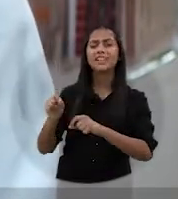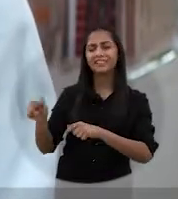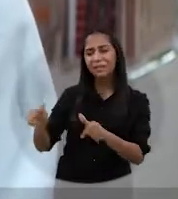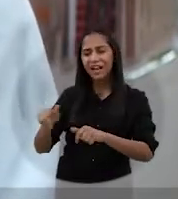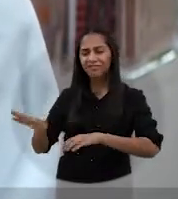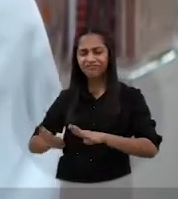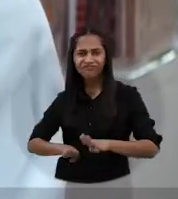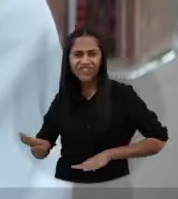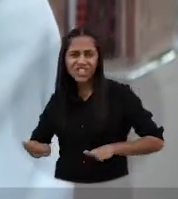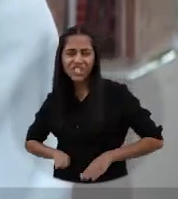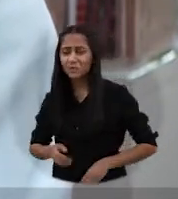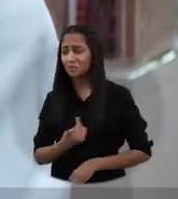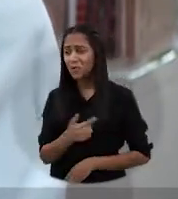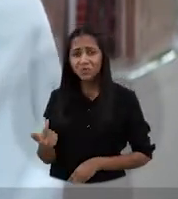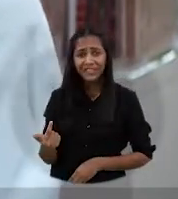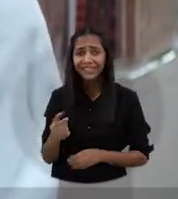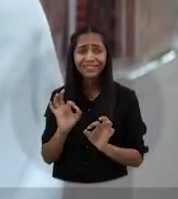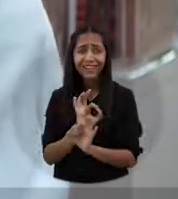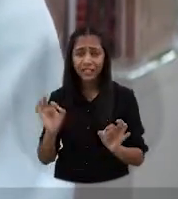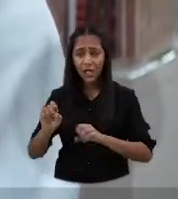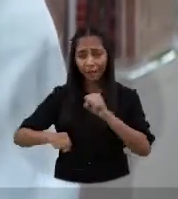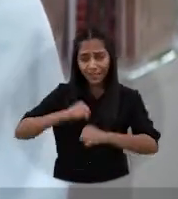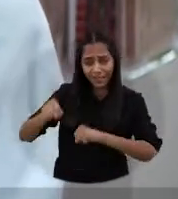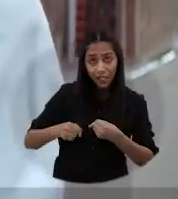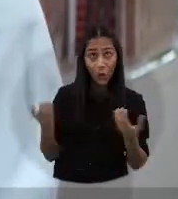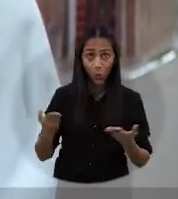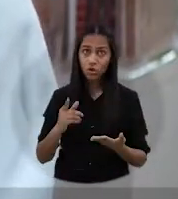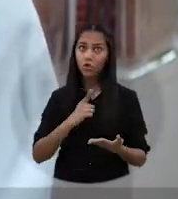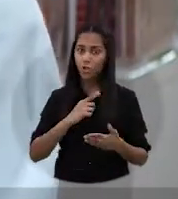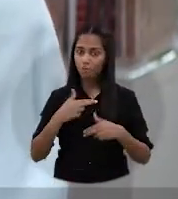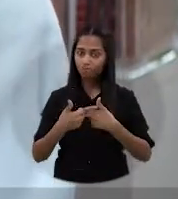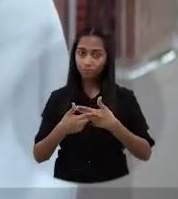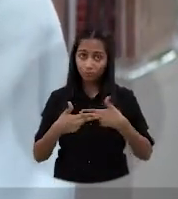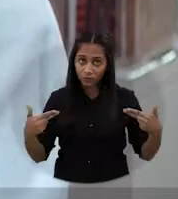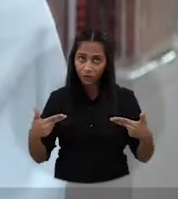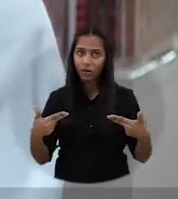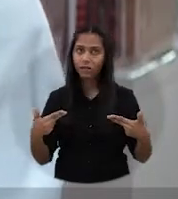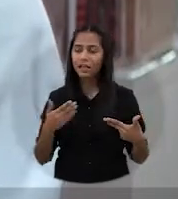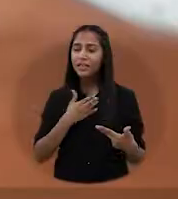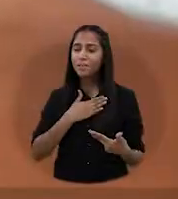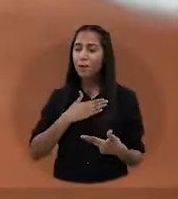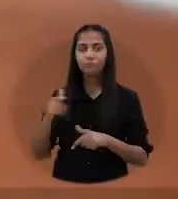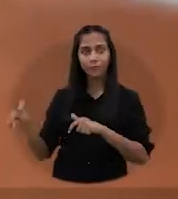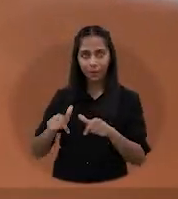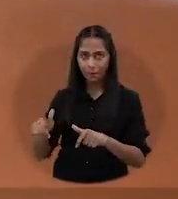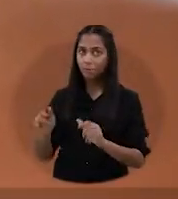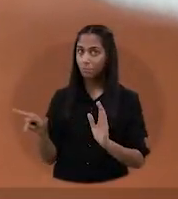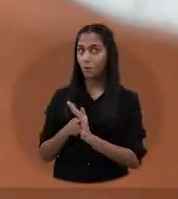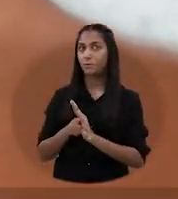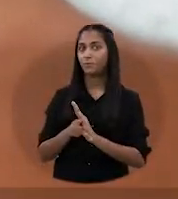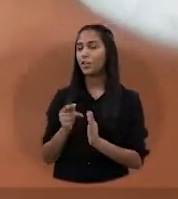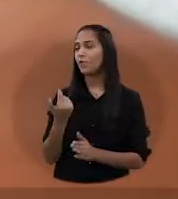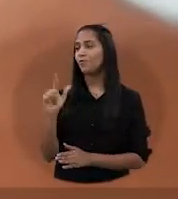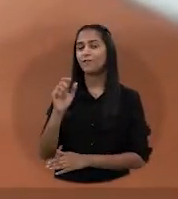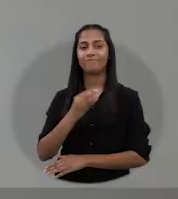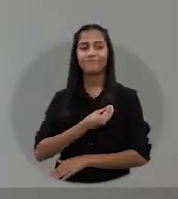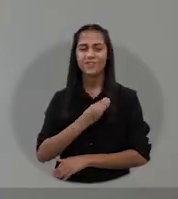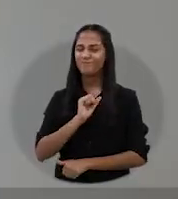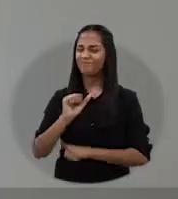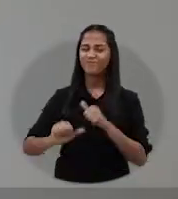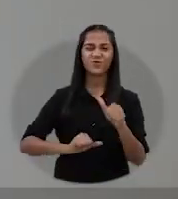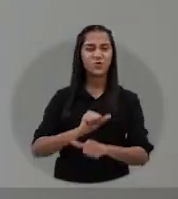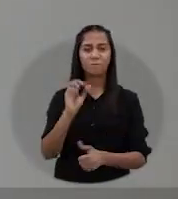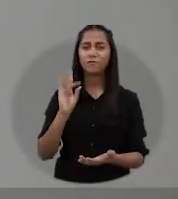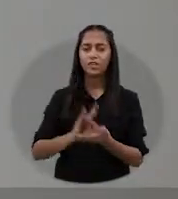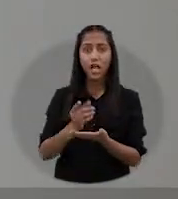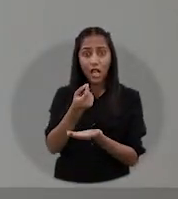eu fazia faxina, não tinha muita coisa, andava de bicicleta. Hoje eu tenho meu transporte, tenho meu cantinho de trabalho. Outra vida,